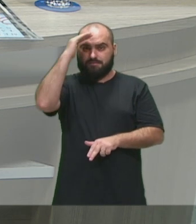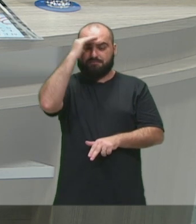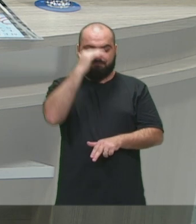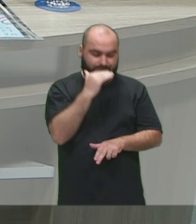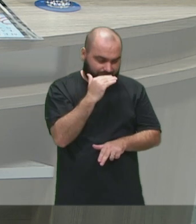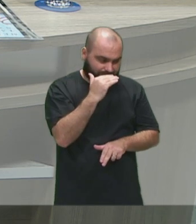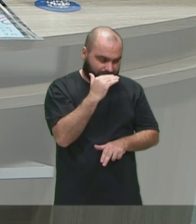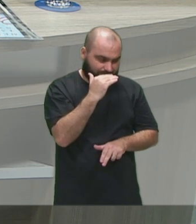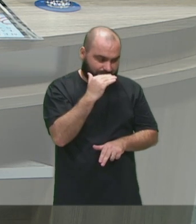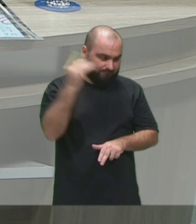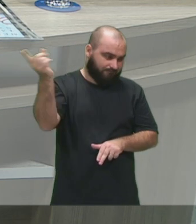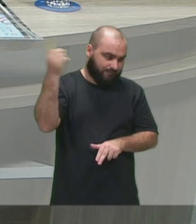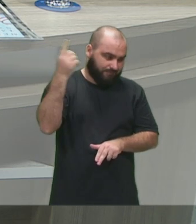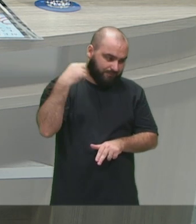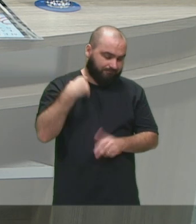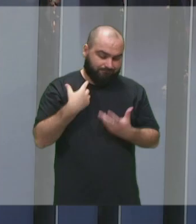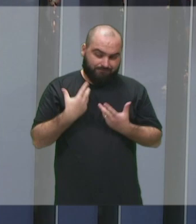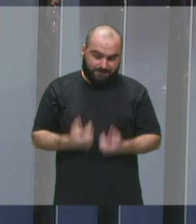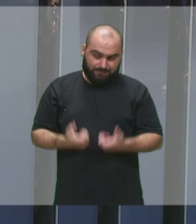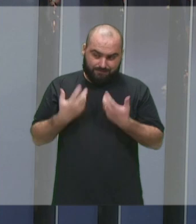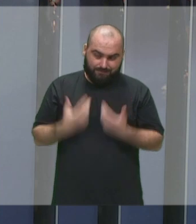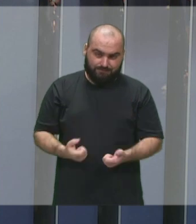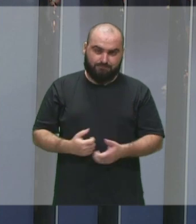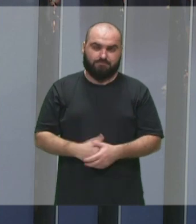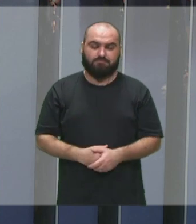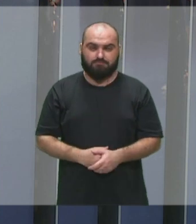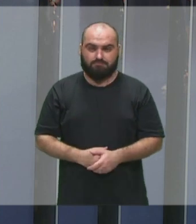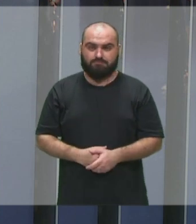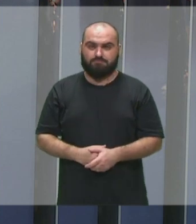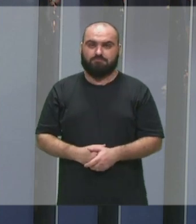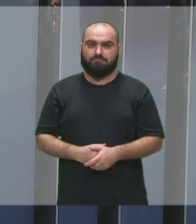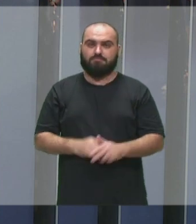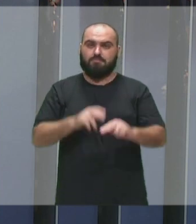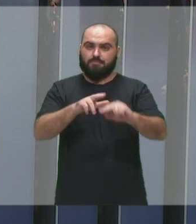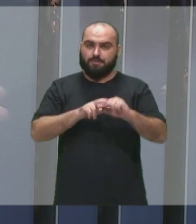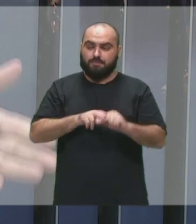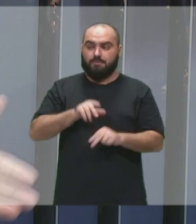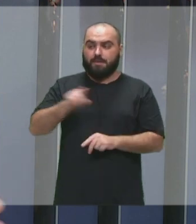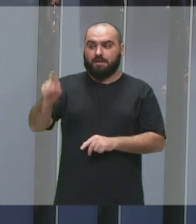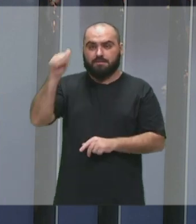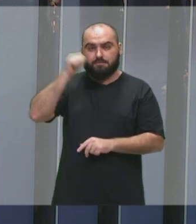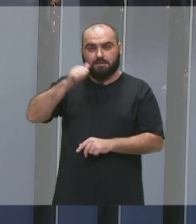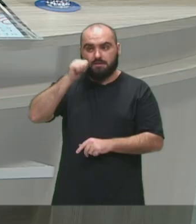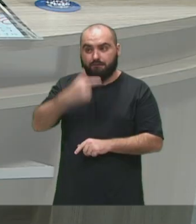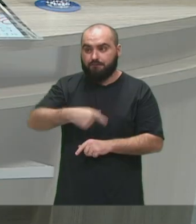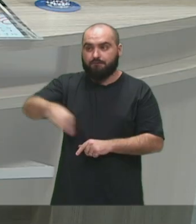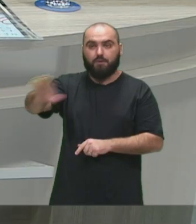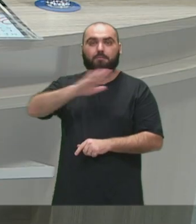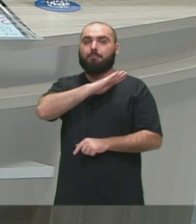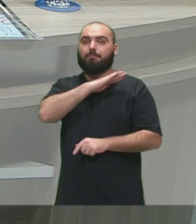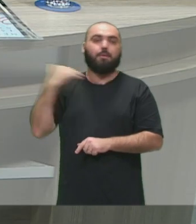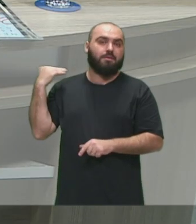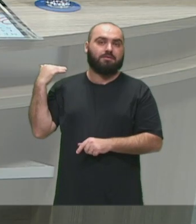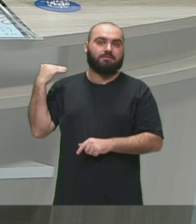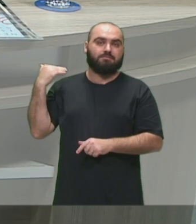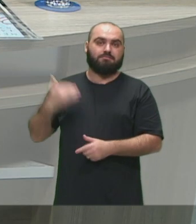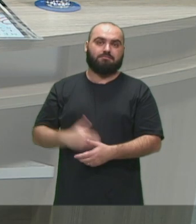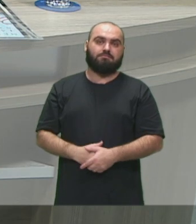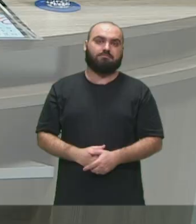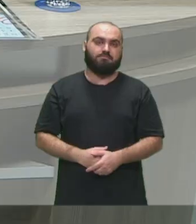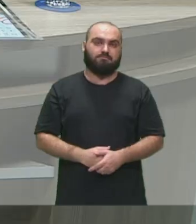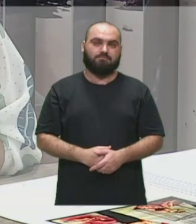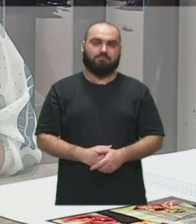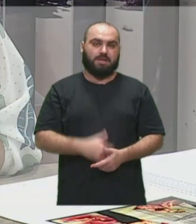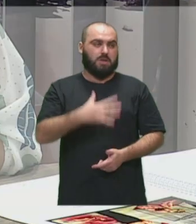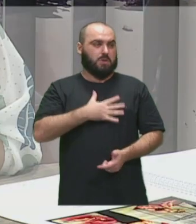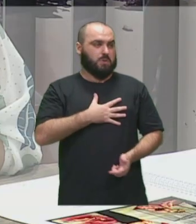para tudo. Que isso resultou em levar essa menina ao suicídio. E por meio da música ele deu um